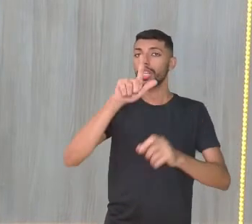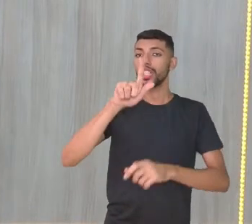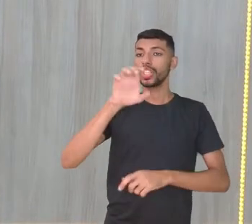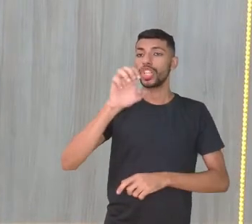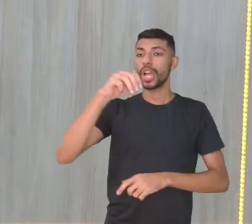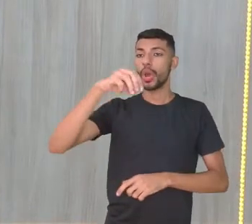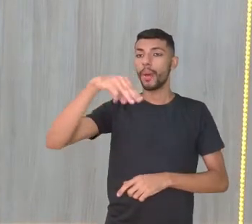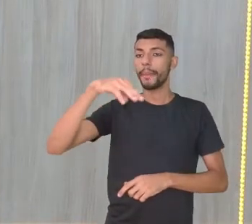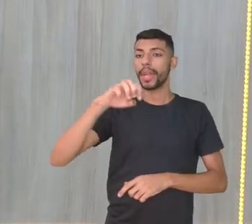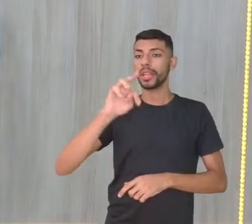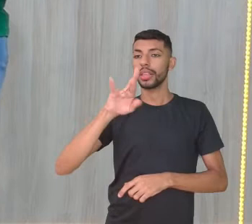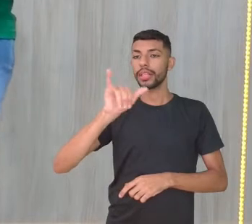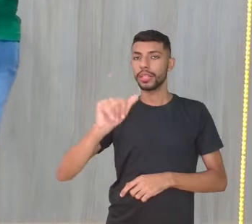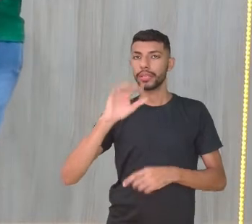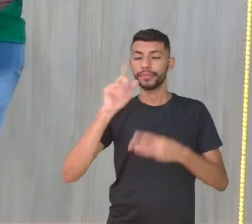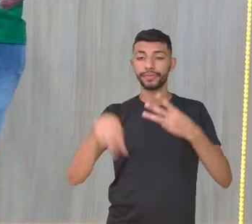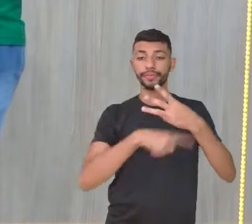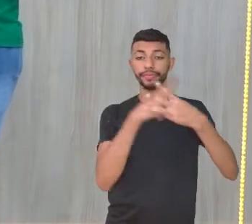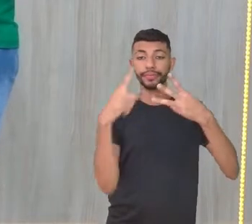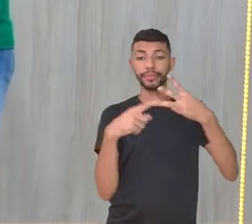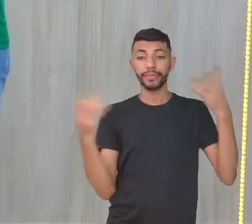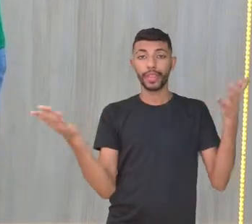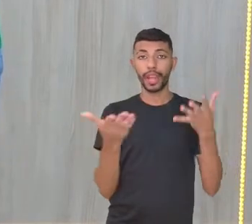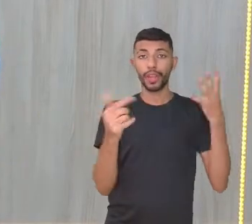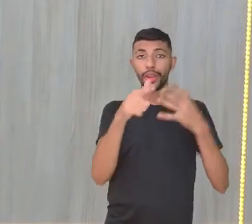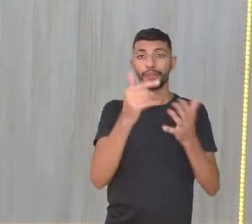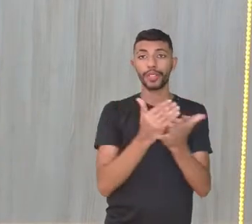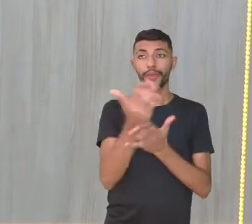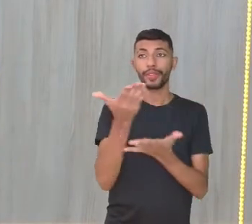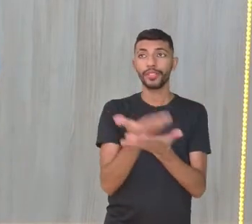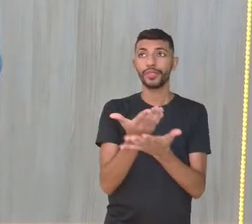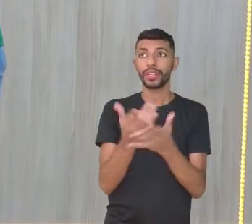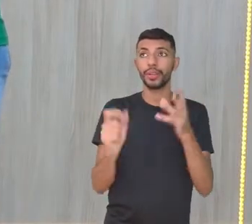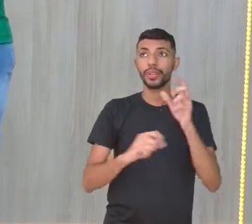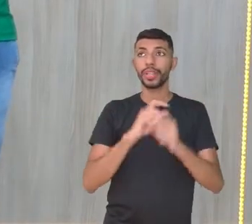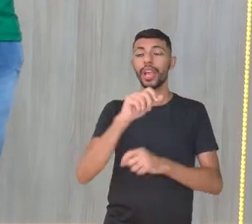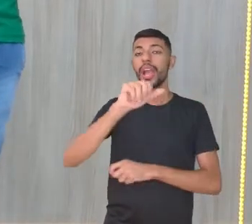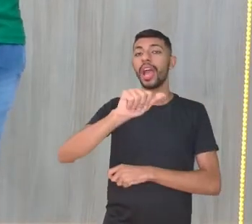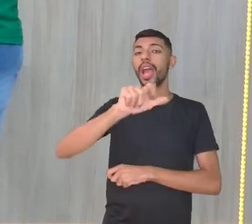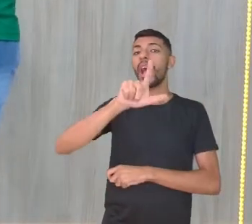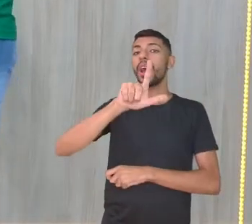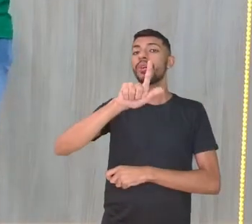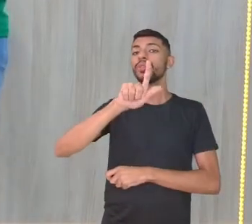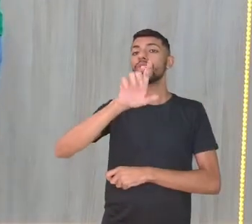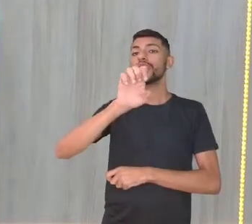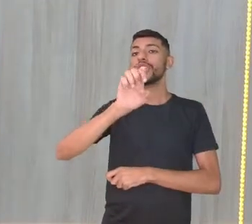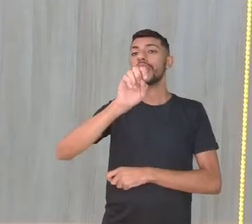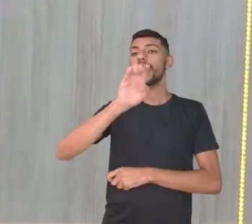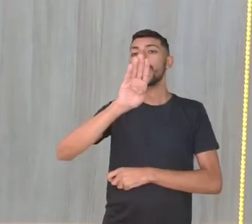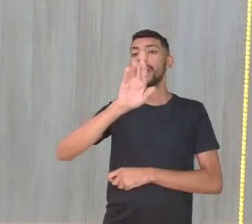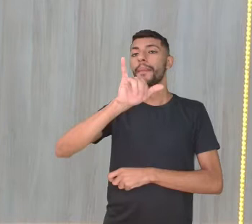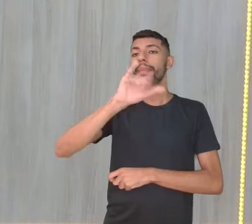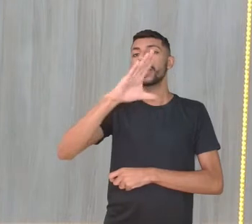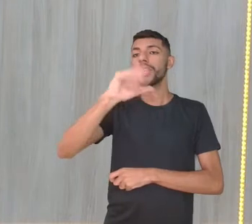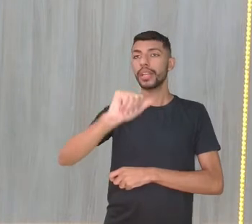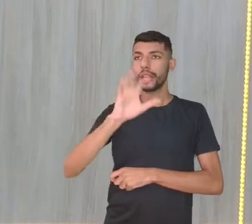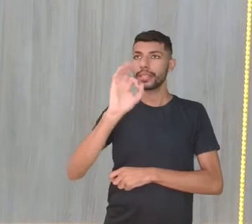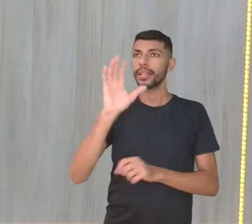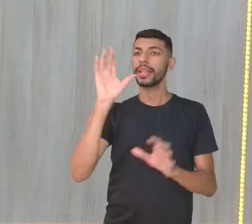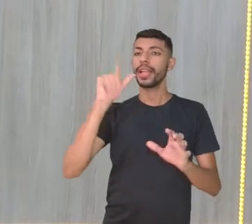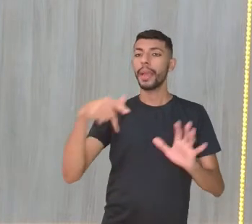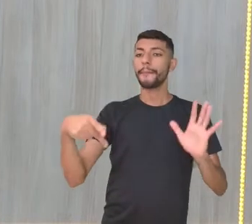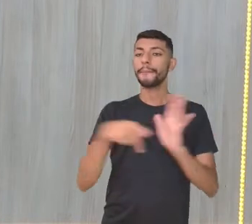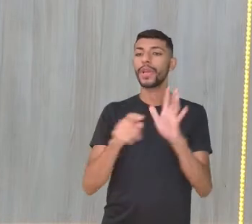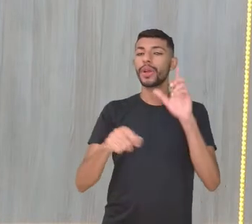geometria. E agora você começa a estudar a parte algébrica da matemática, que fala justamente aí